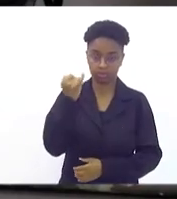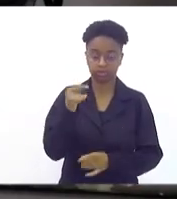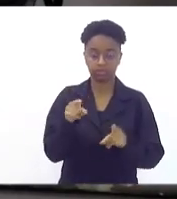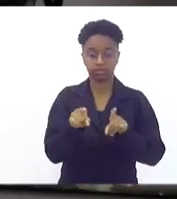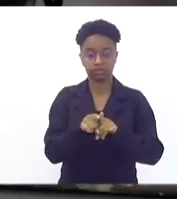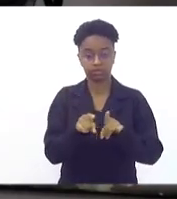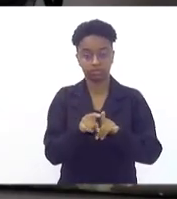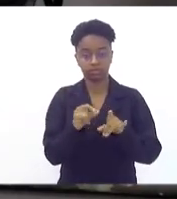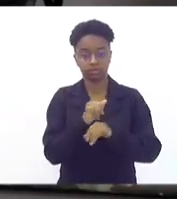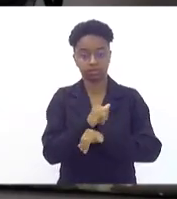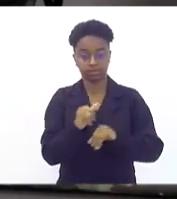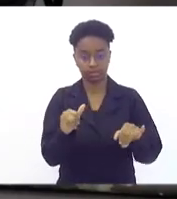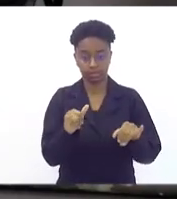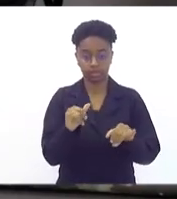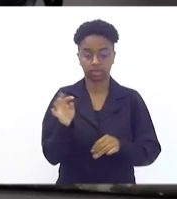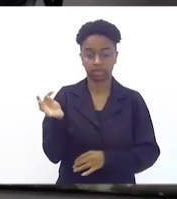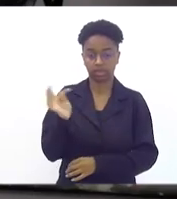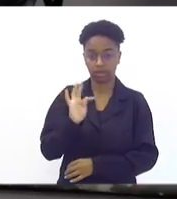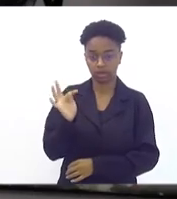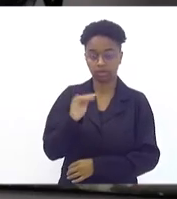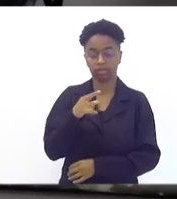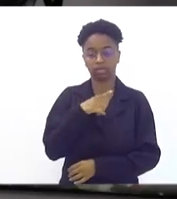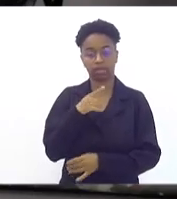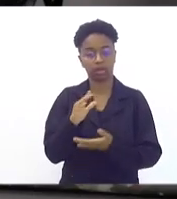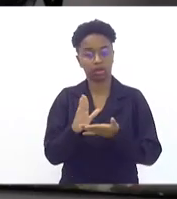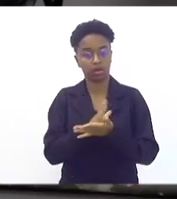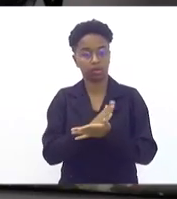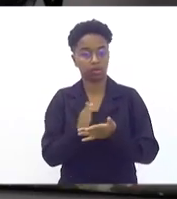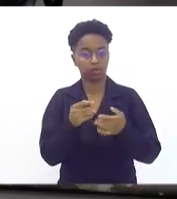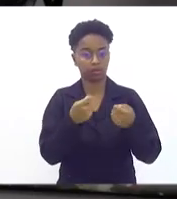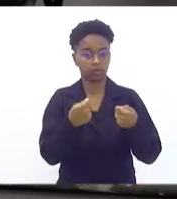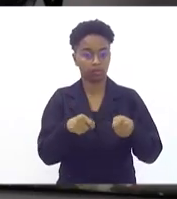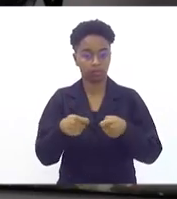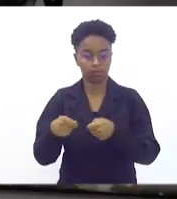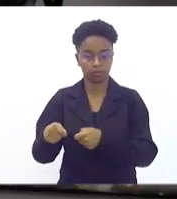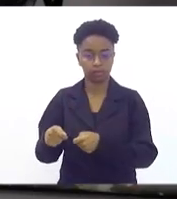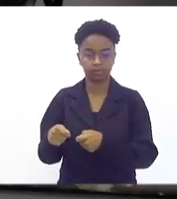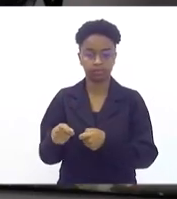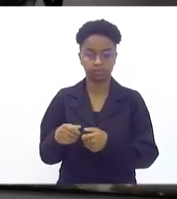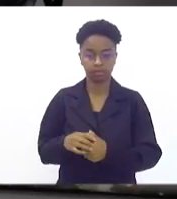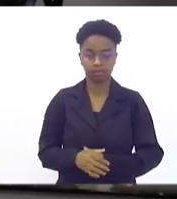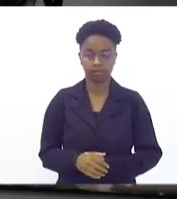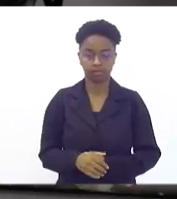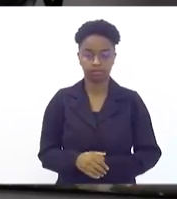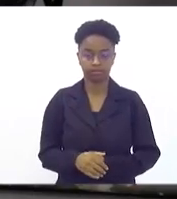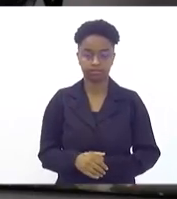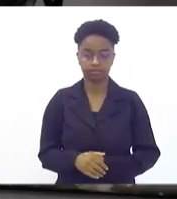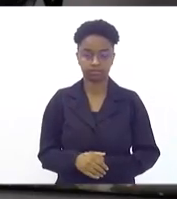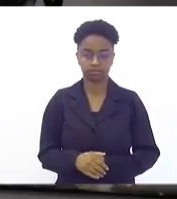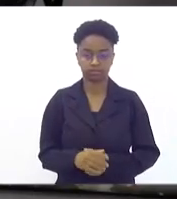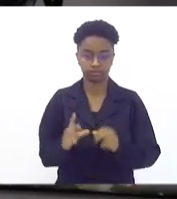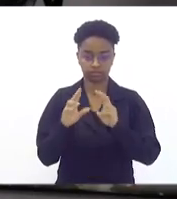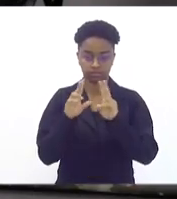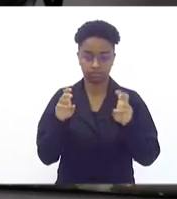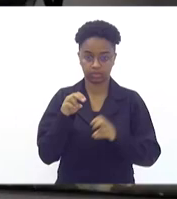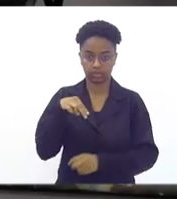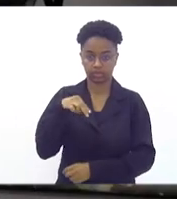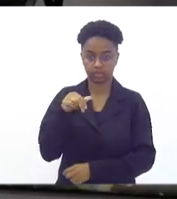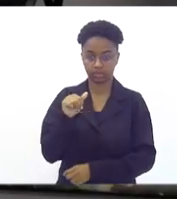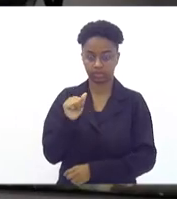que trago de Teresópolis algumas demandas em relação a Nature